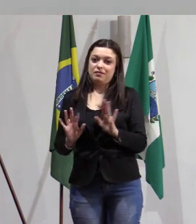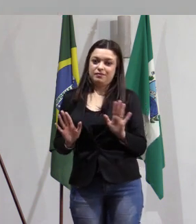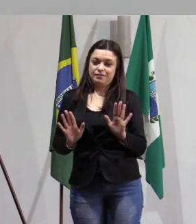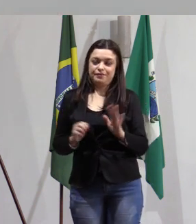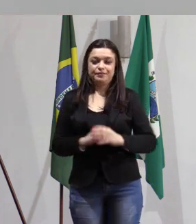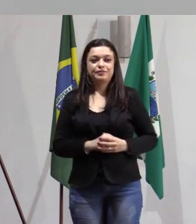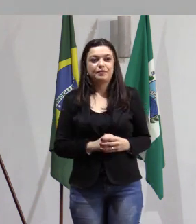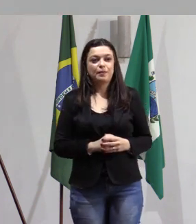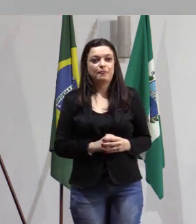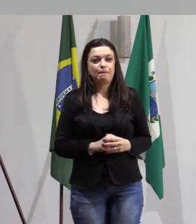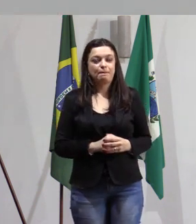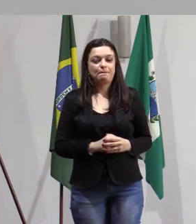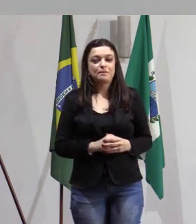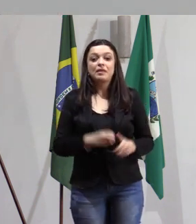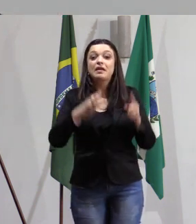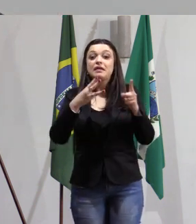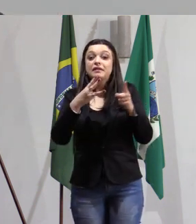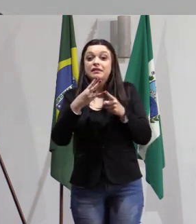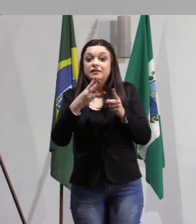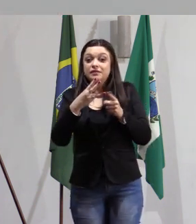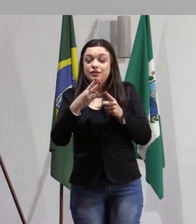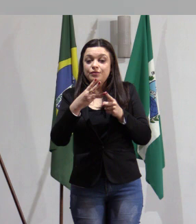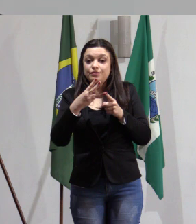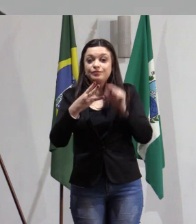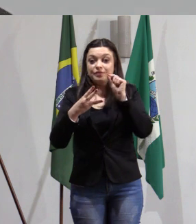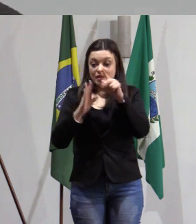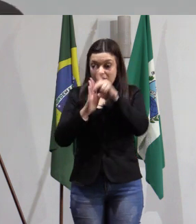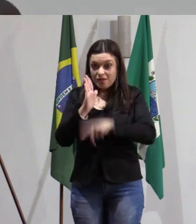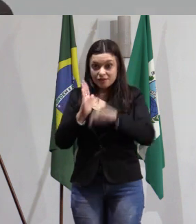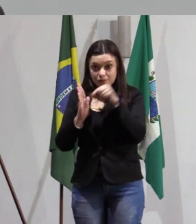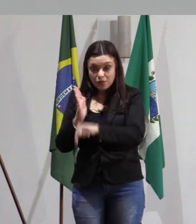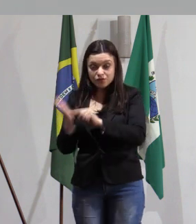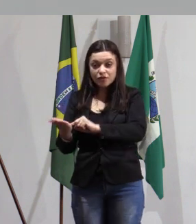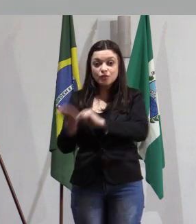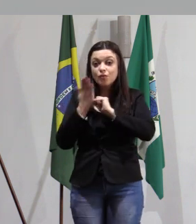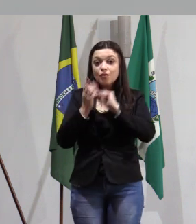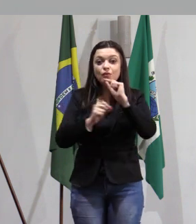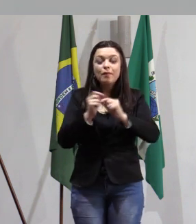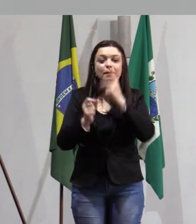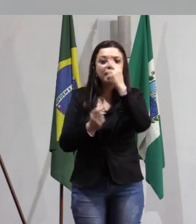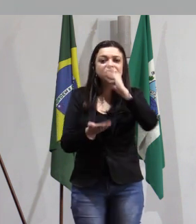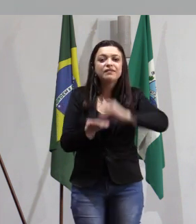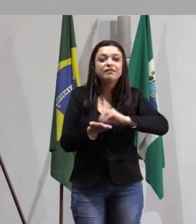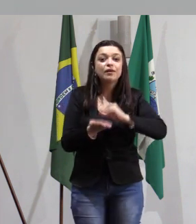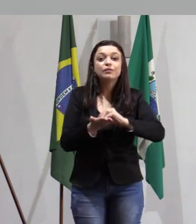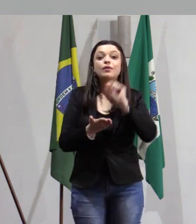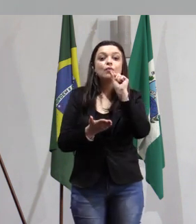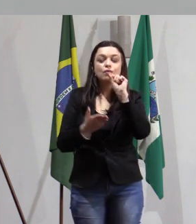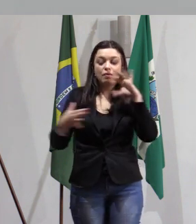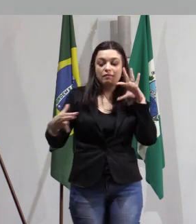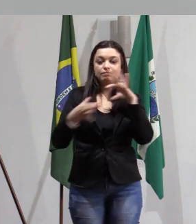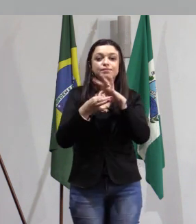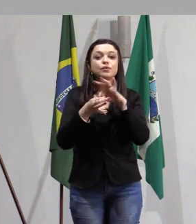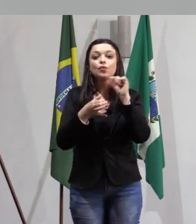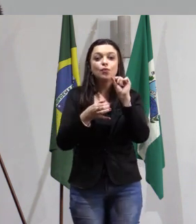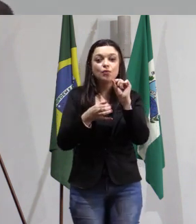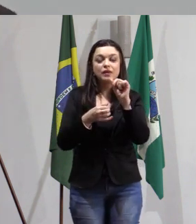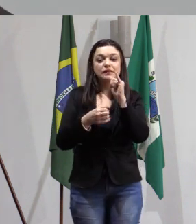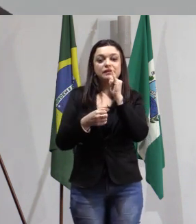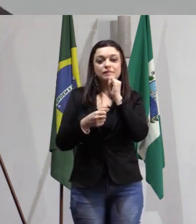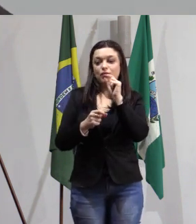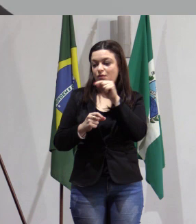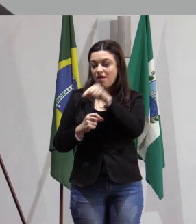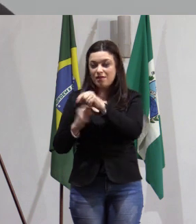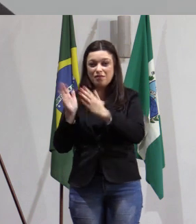Terceiro, há uma ausência de conexão entre a quantidade imensa